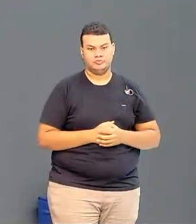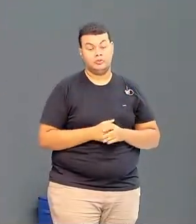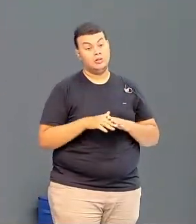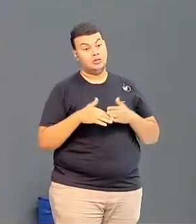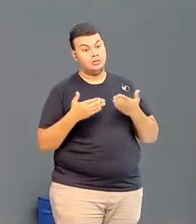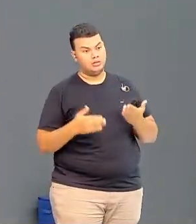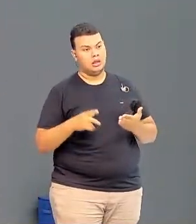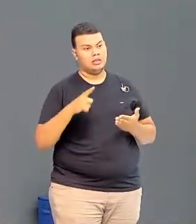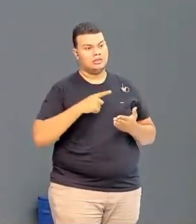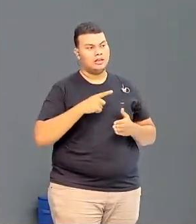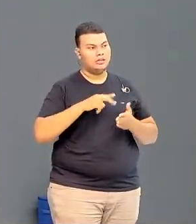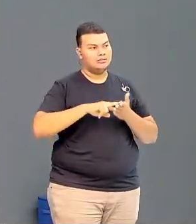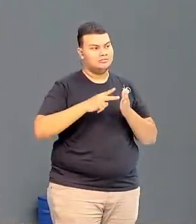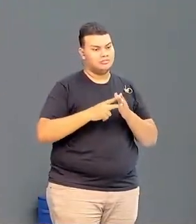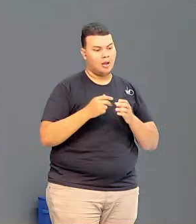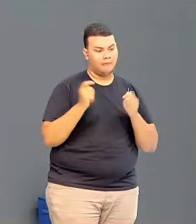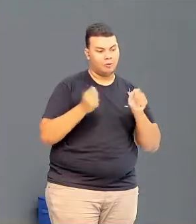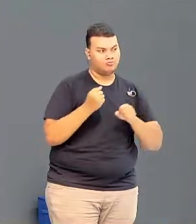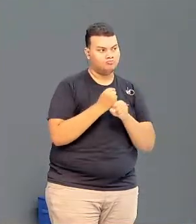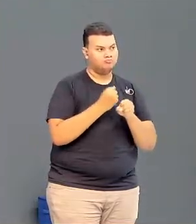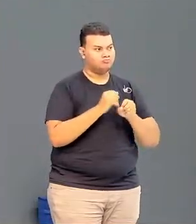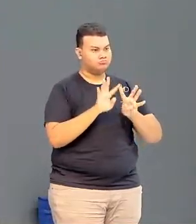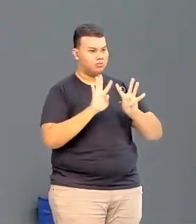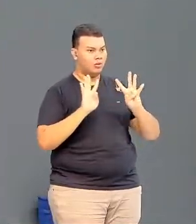E isso cria fortaleza.